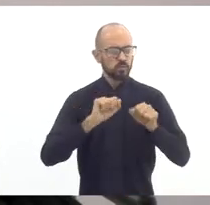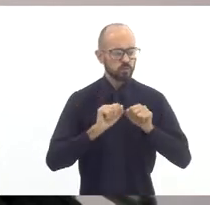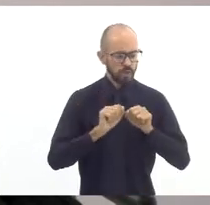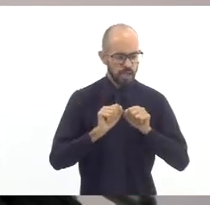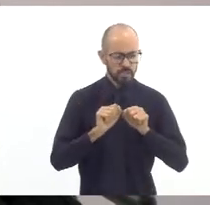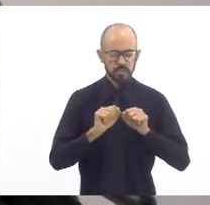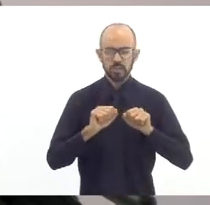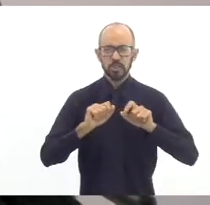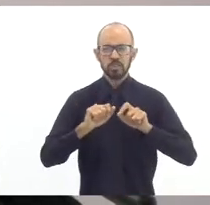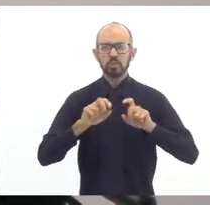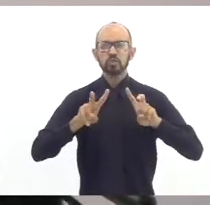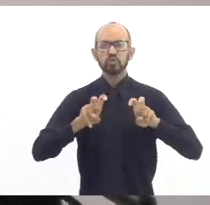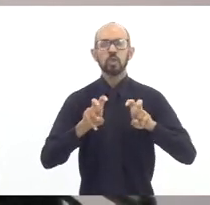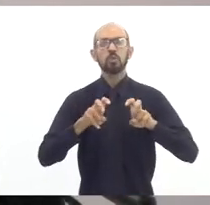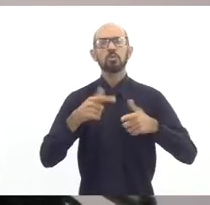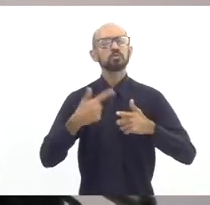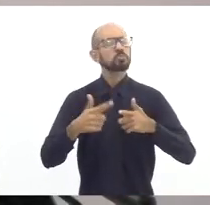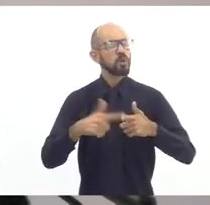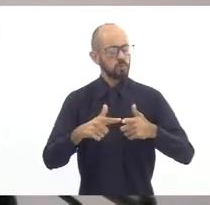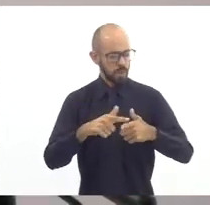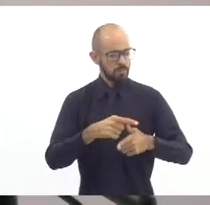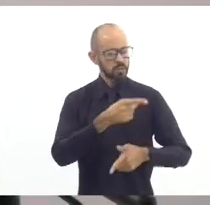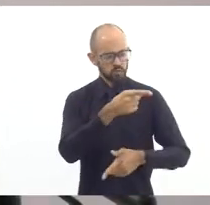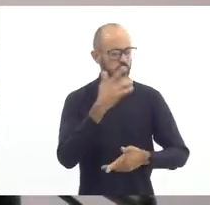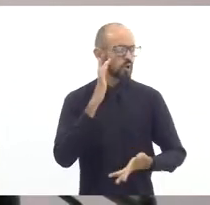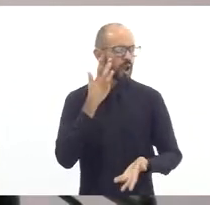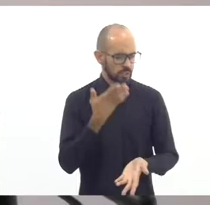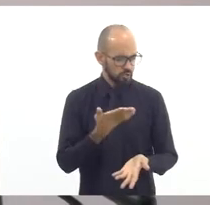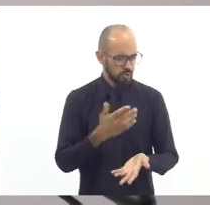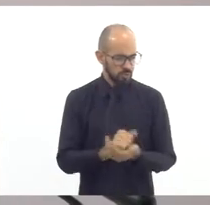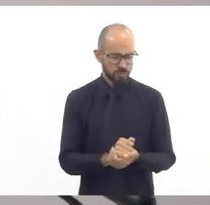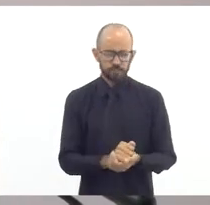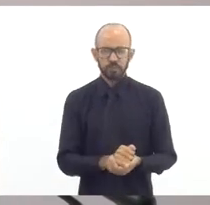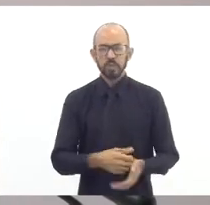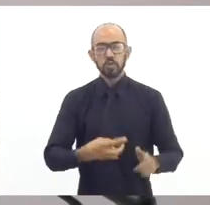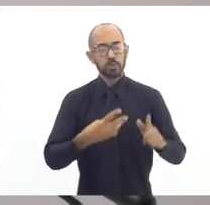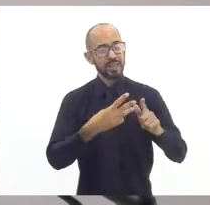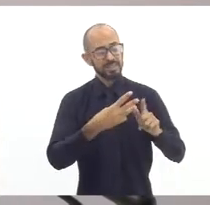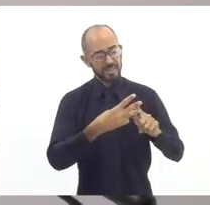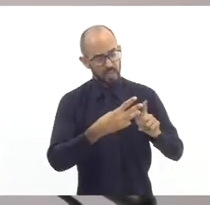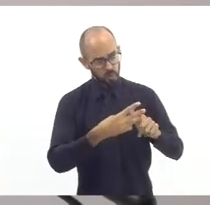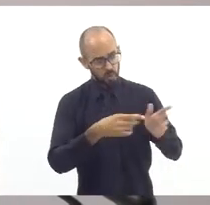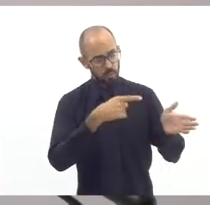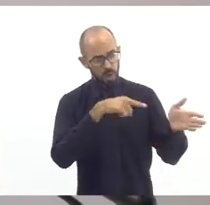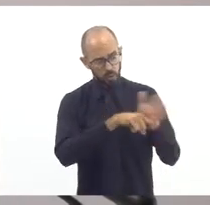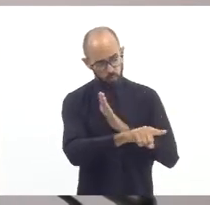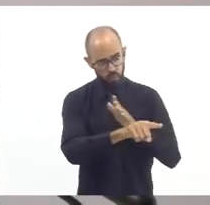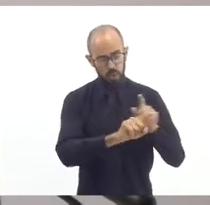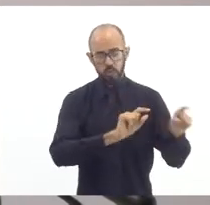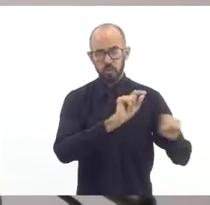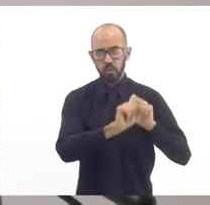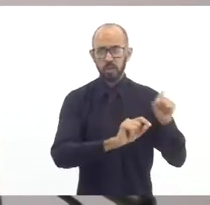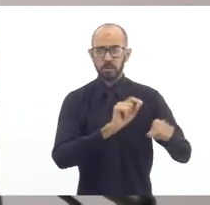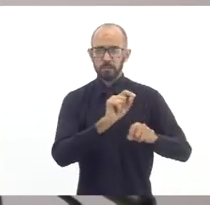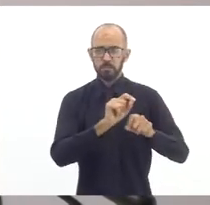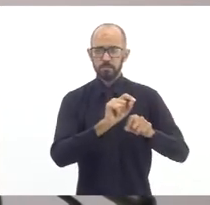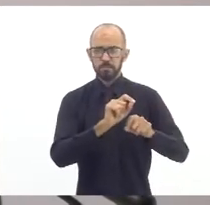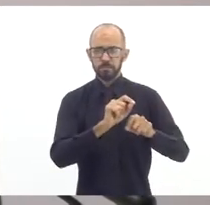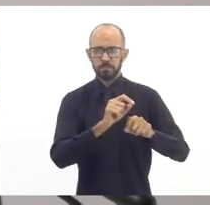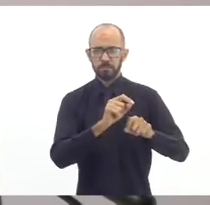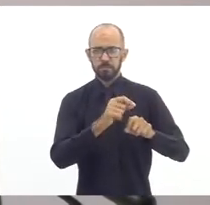esses problemas? E, por último, queria perguntar, para não ir muito longe, tem outros colegas para perguntar também. Na